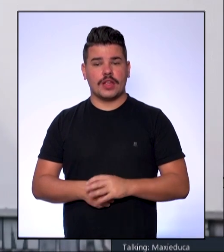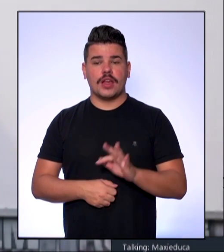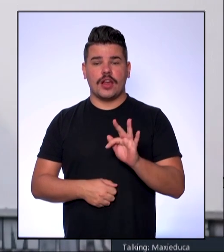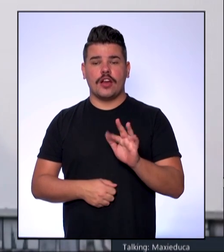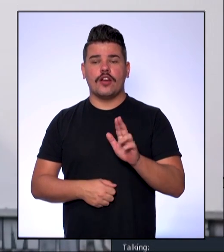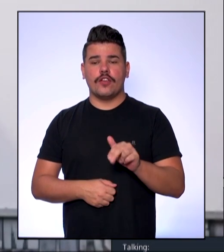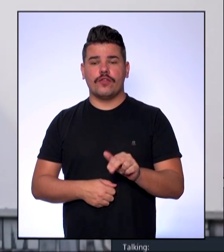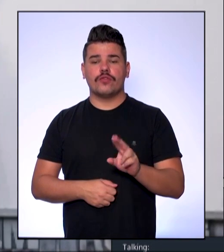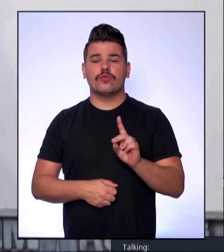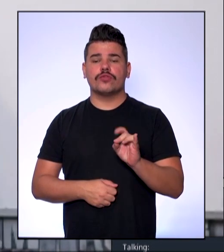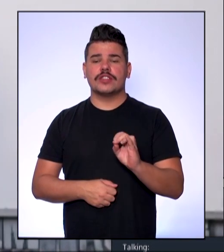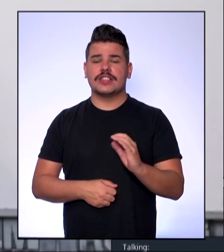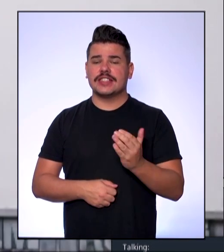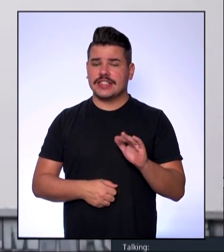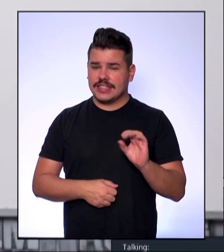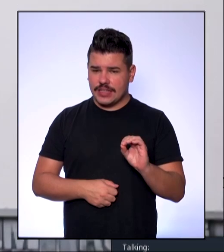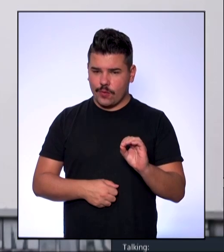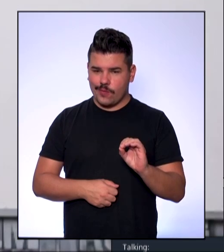fundição.